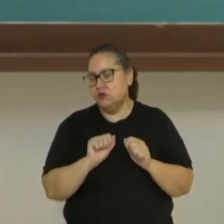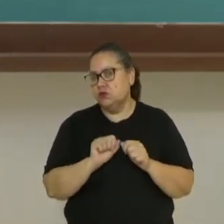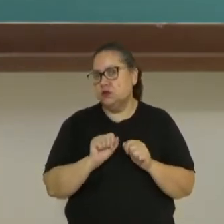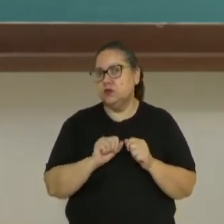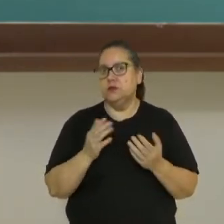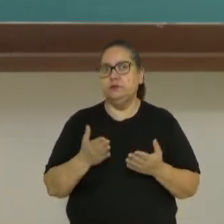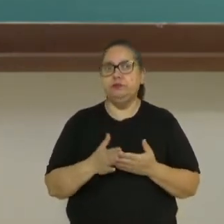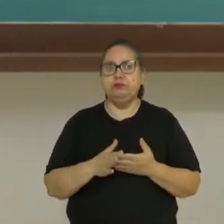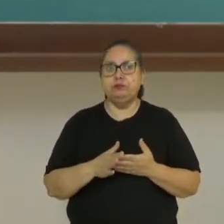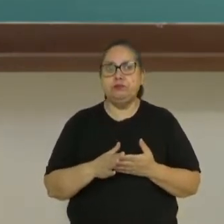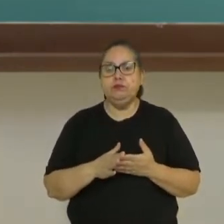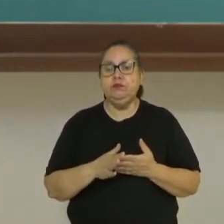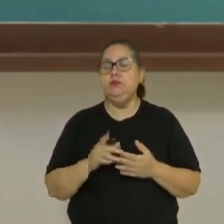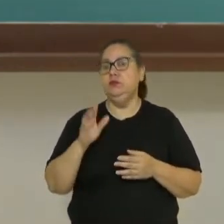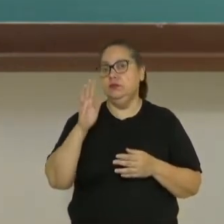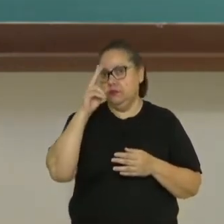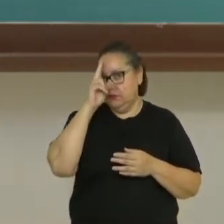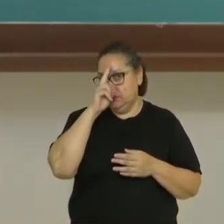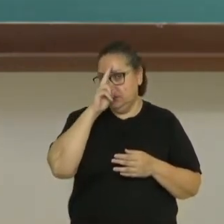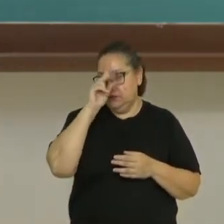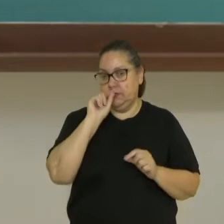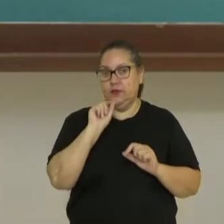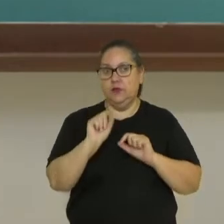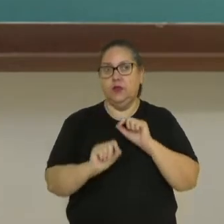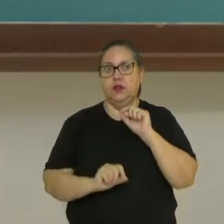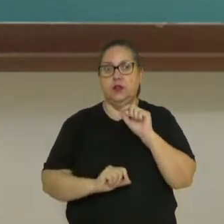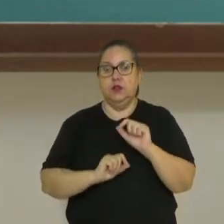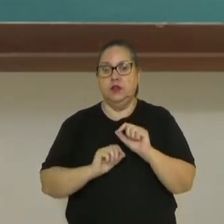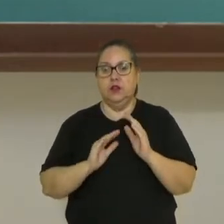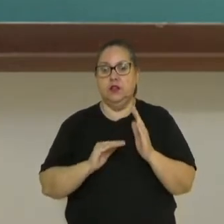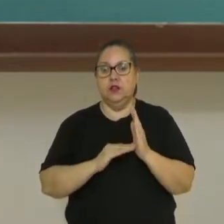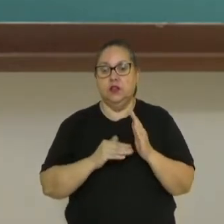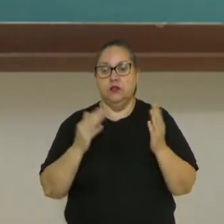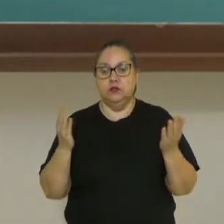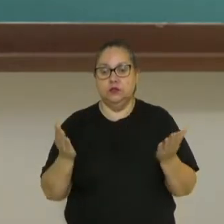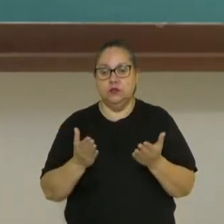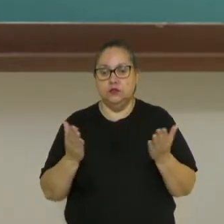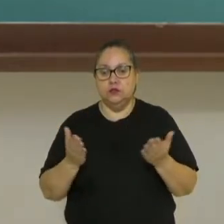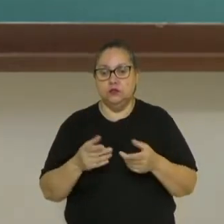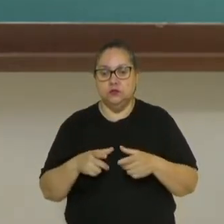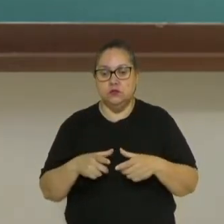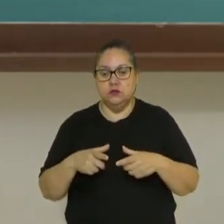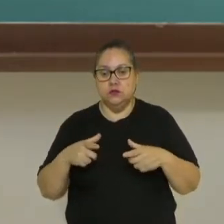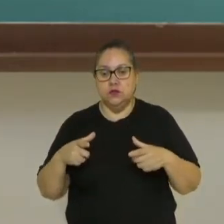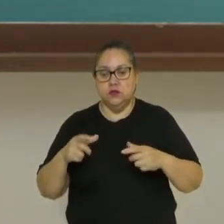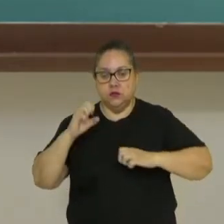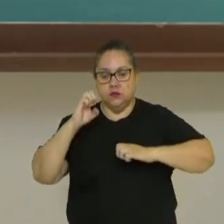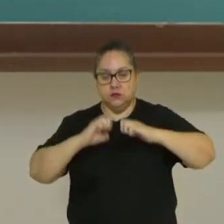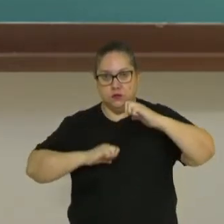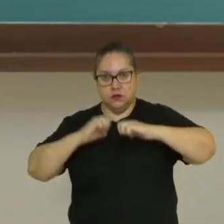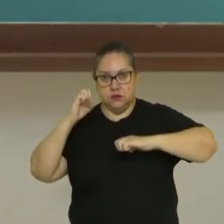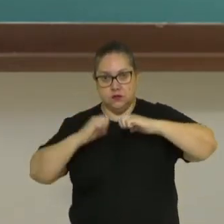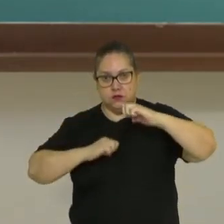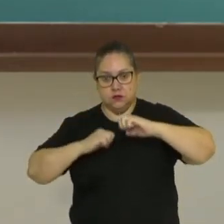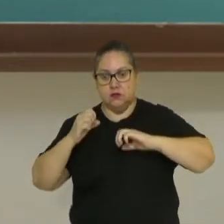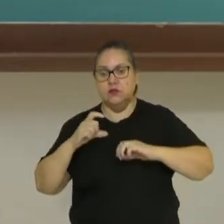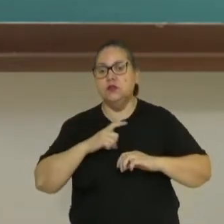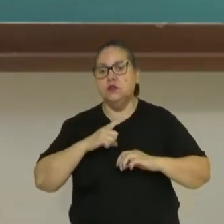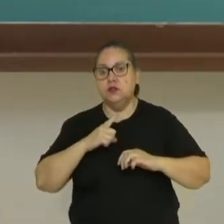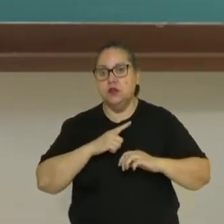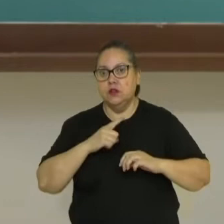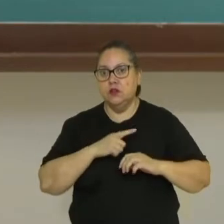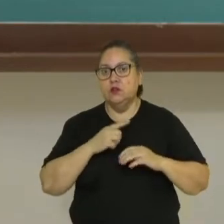coisa. Vale lembrar que, até a atualidade, grandes empresas que